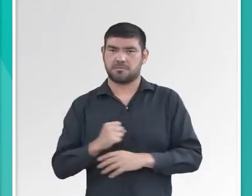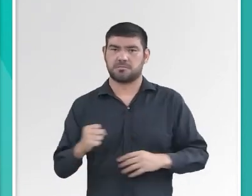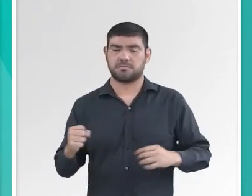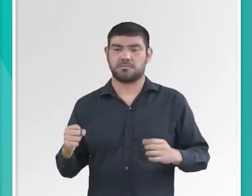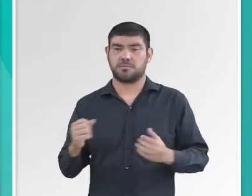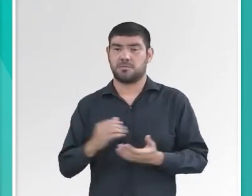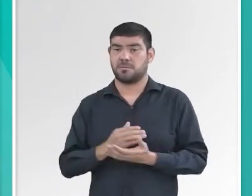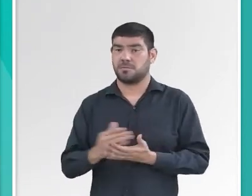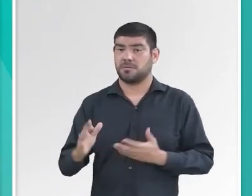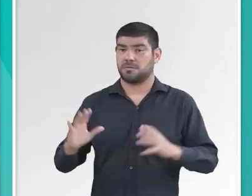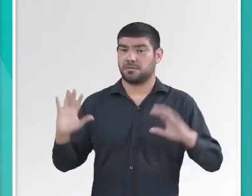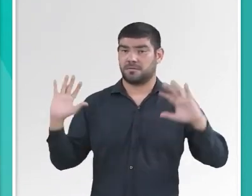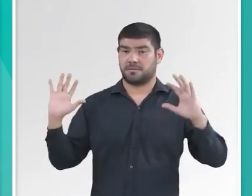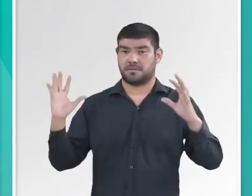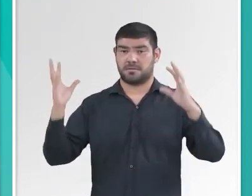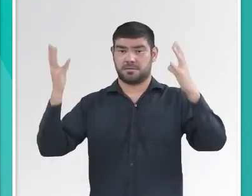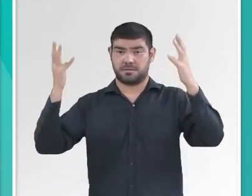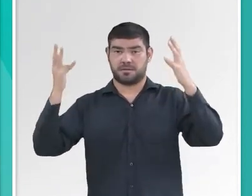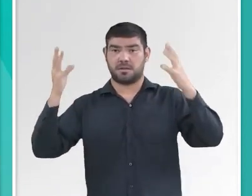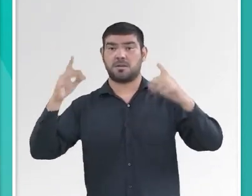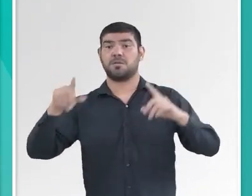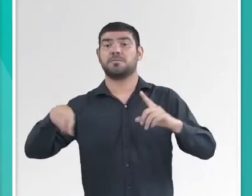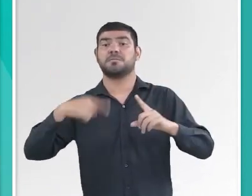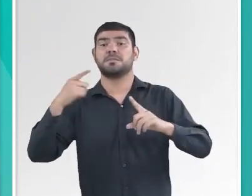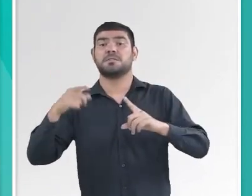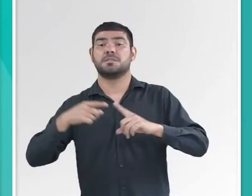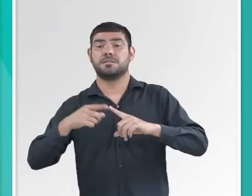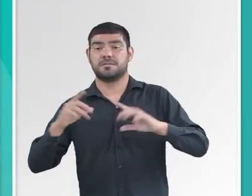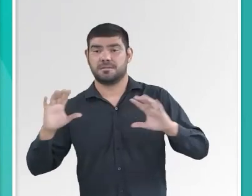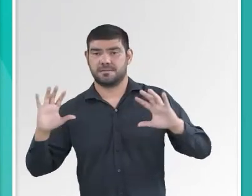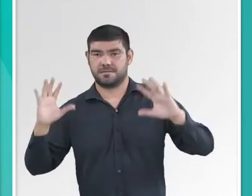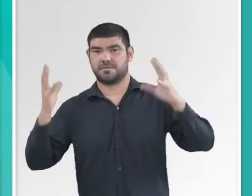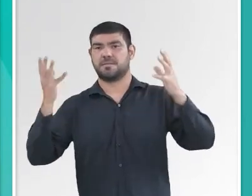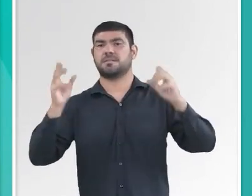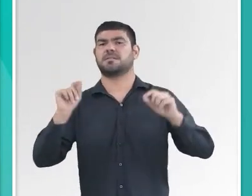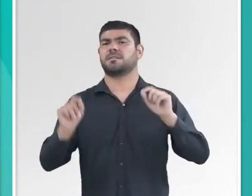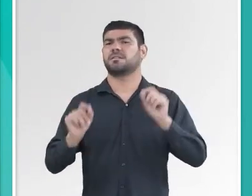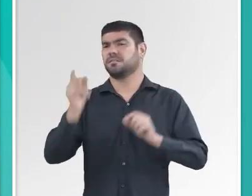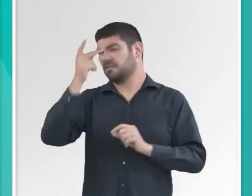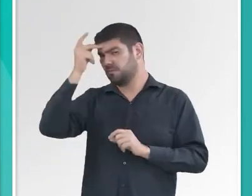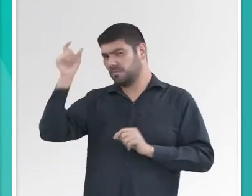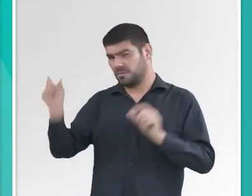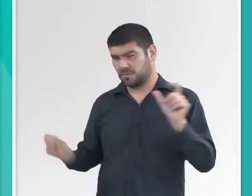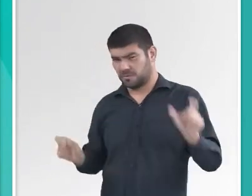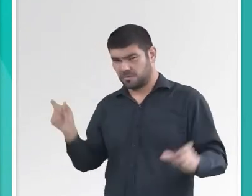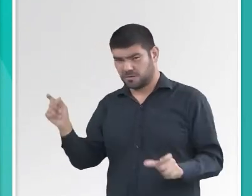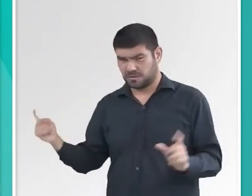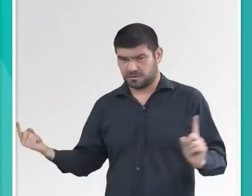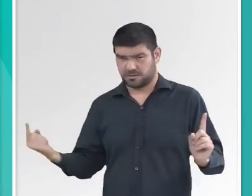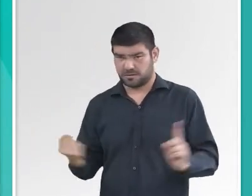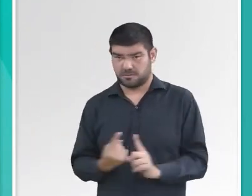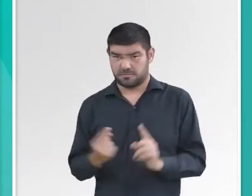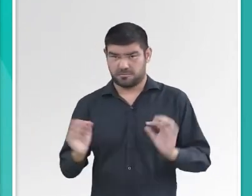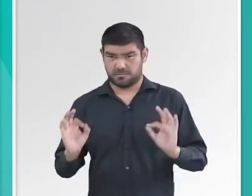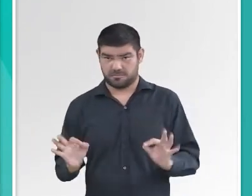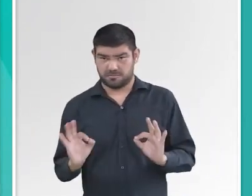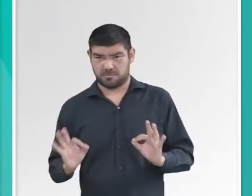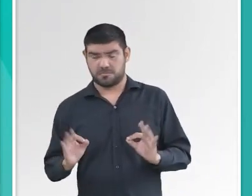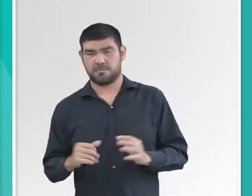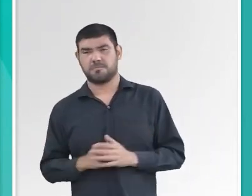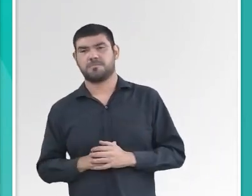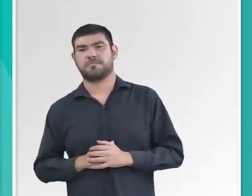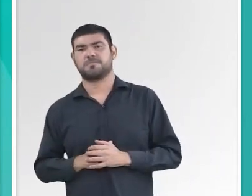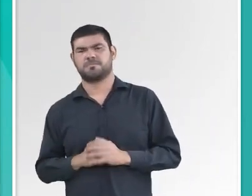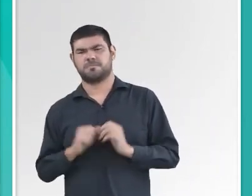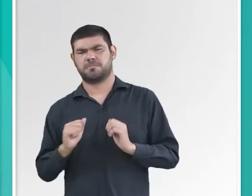começou a festejar, né? O objetivo da festa, quem são as pessoas que participam, certo? Então você pode colocar tudo